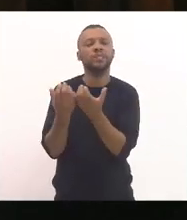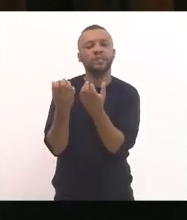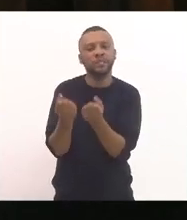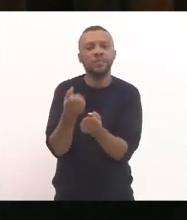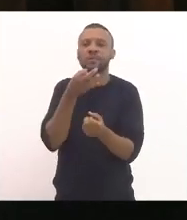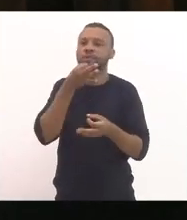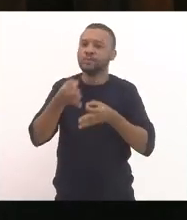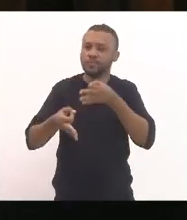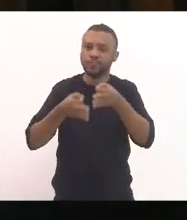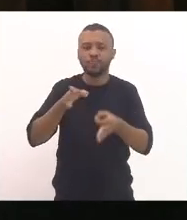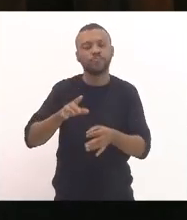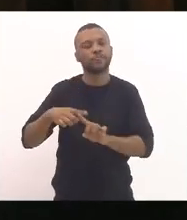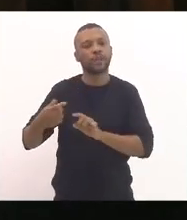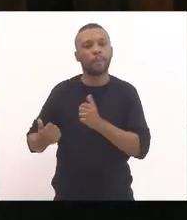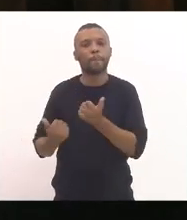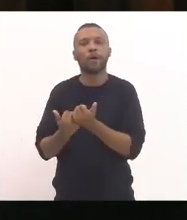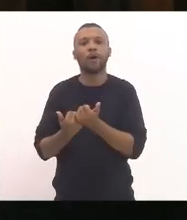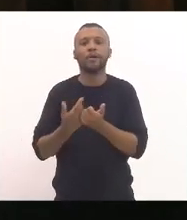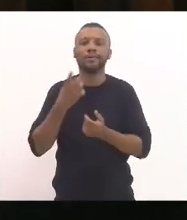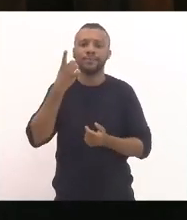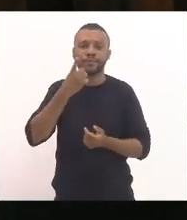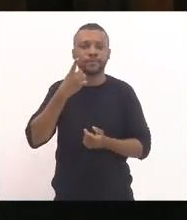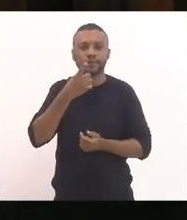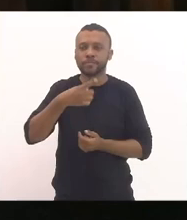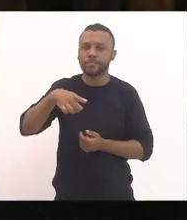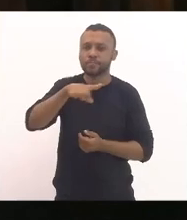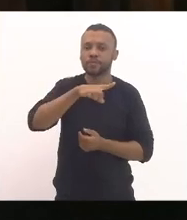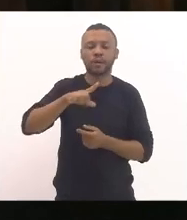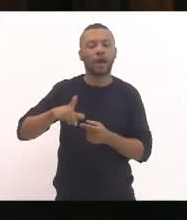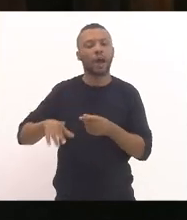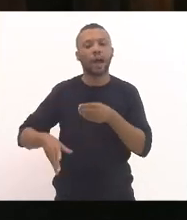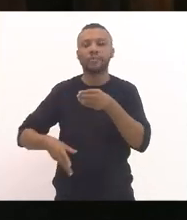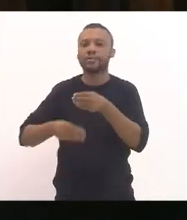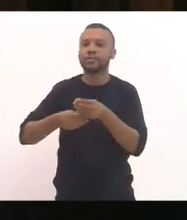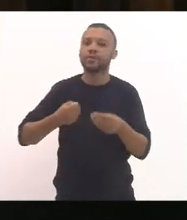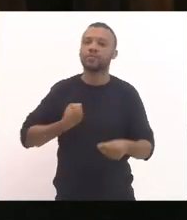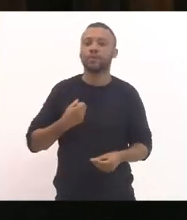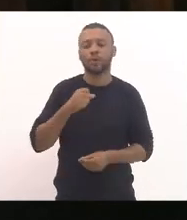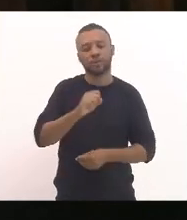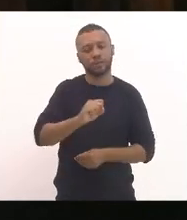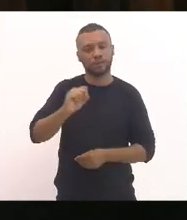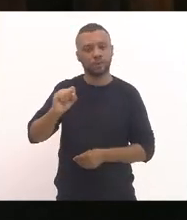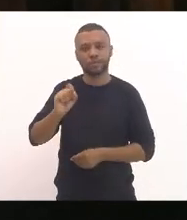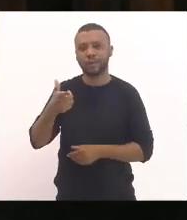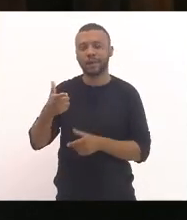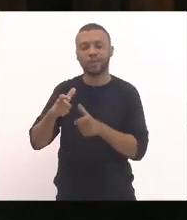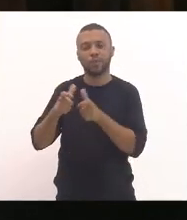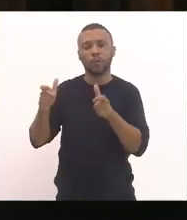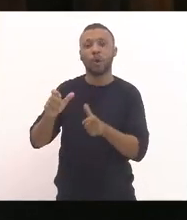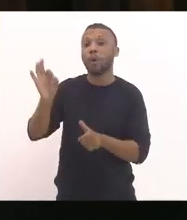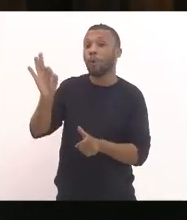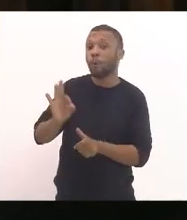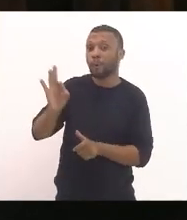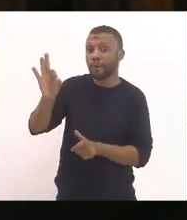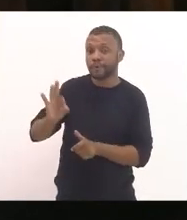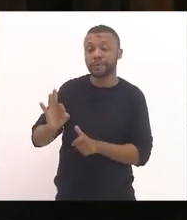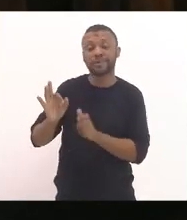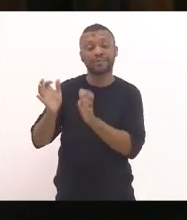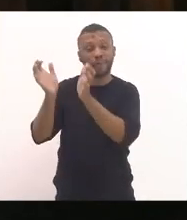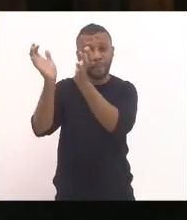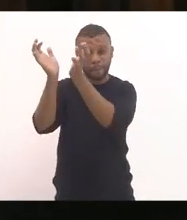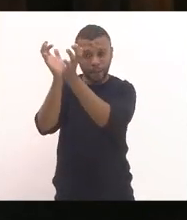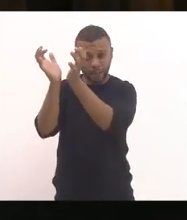plenário com apoio dos dos demais deputados aditiva 88 que venha ampliar ao índice vertical de